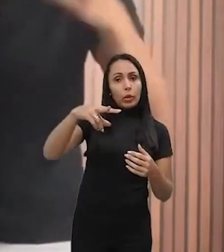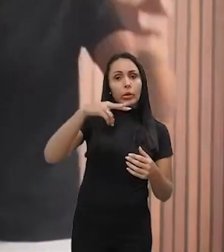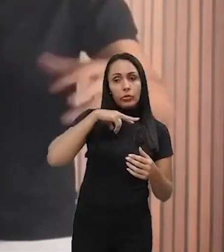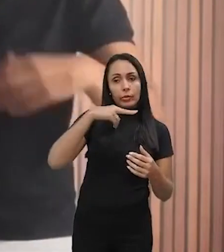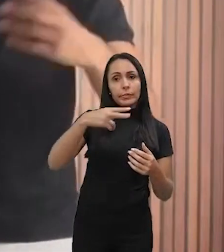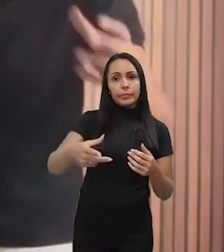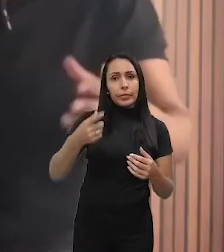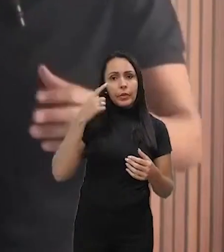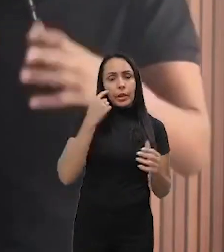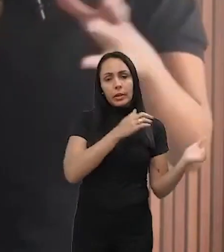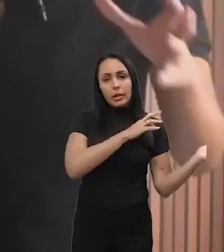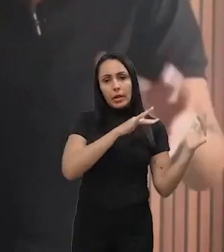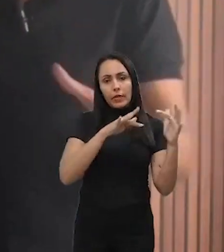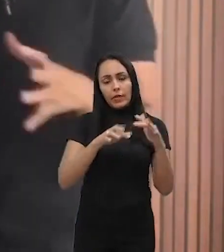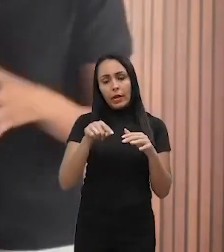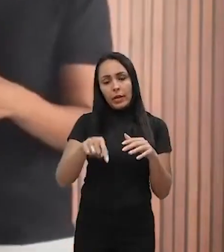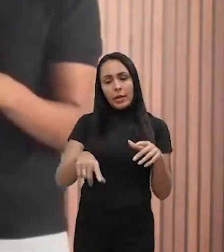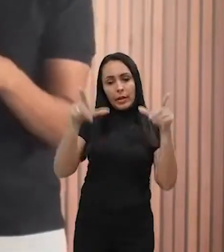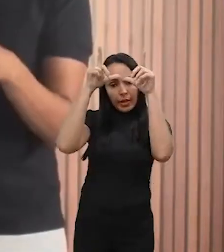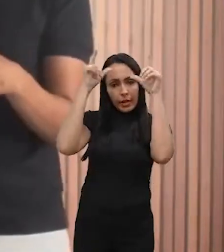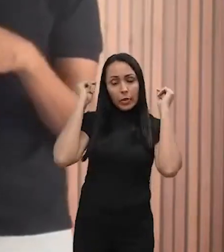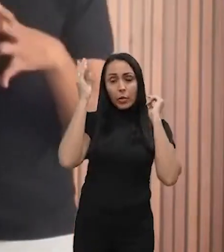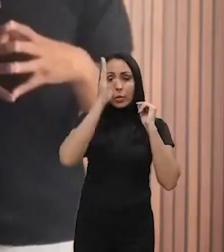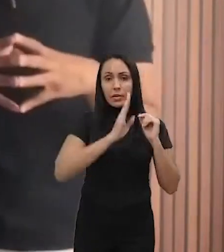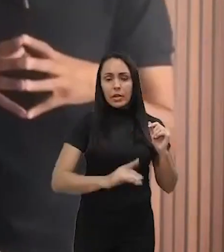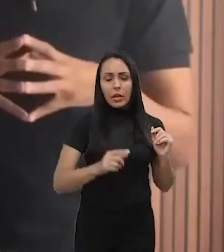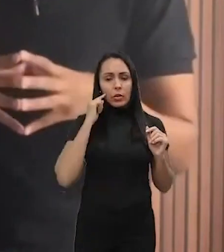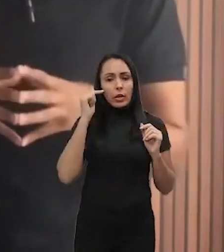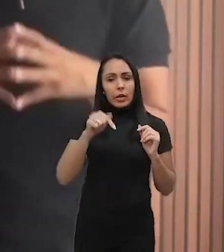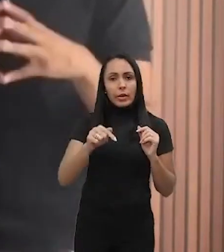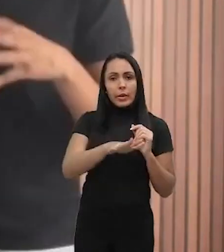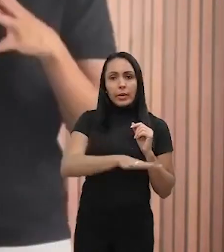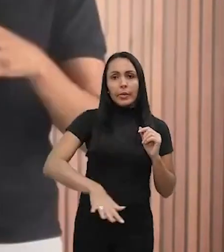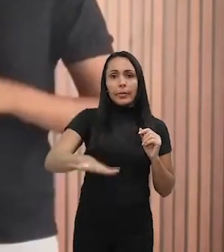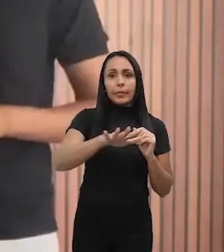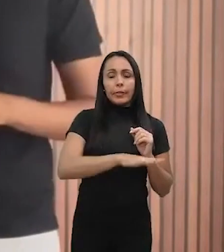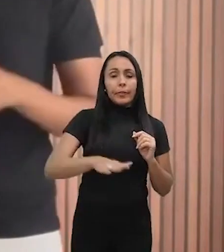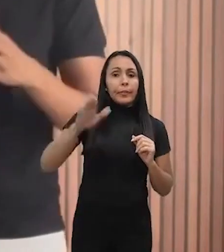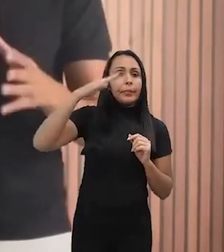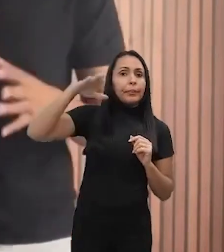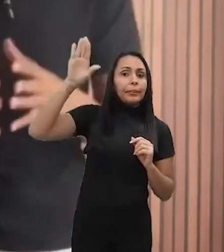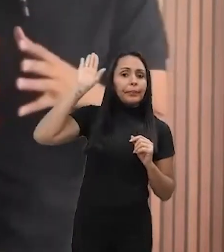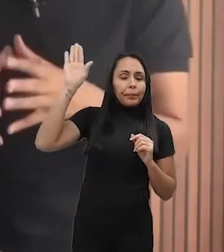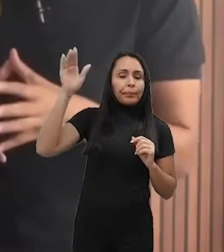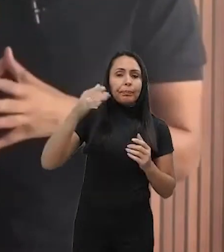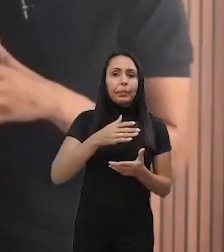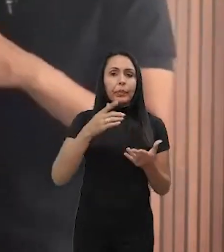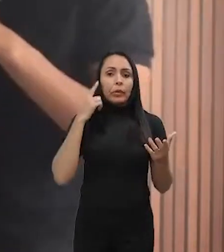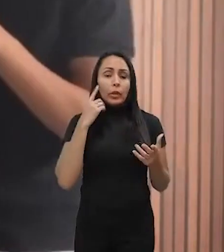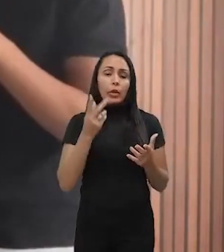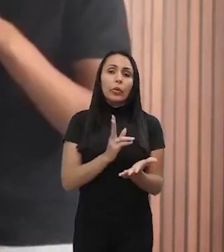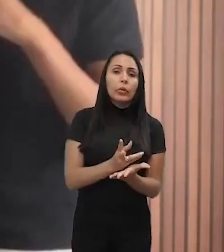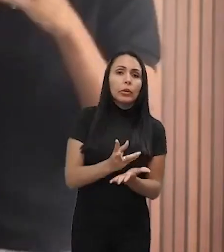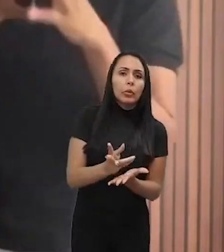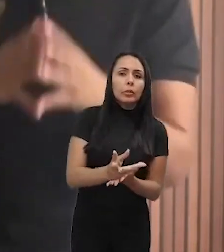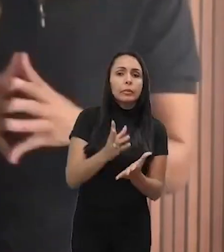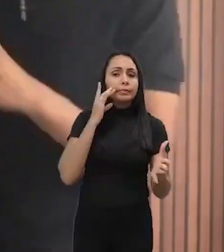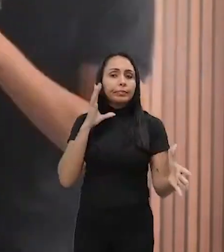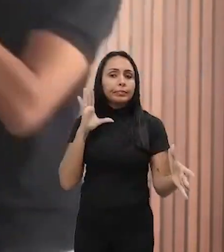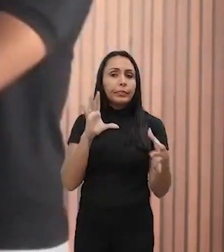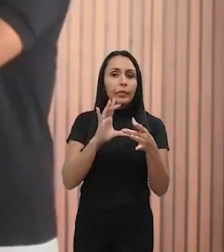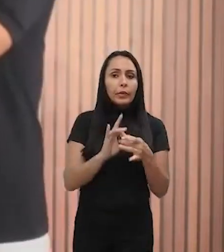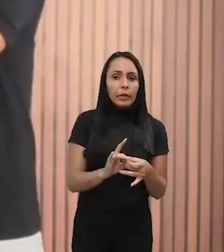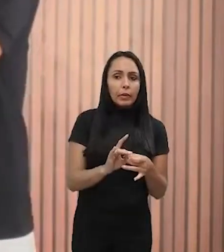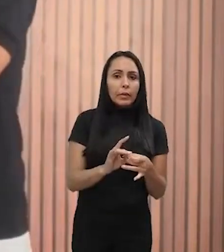portugueses que estavam aqui na época, holandeses, e os brasileiros que estavam aqui, eles tinham prometido o seguinte: ele disse, olha, eu vou construir uma ponte para ligar